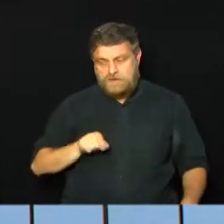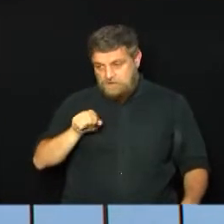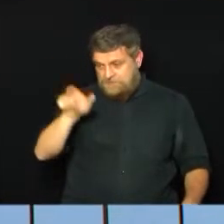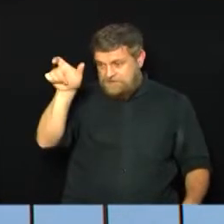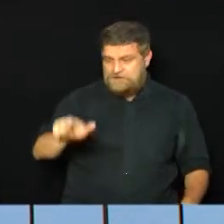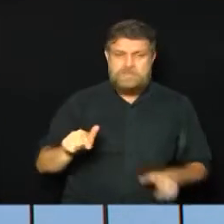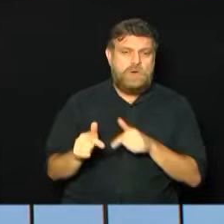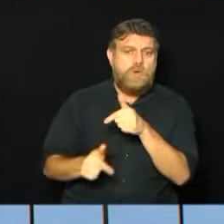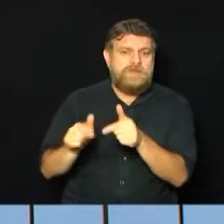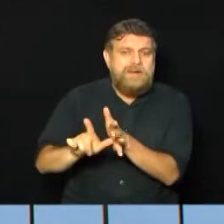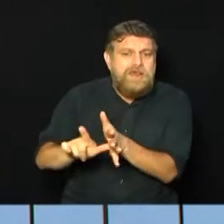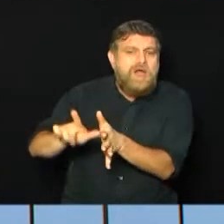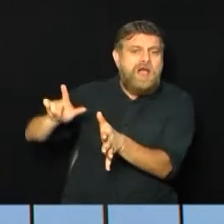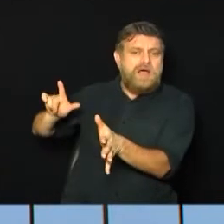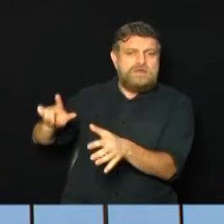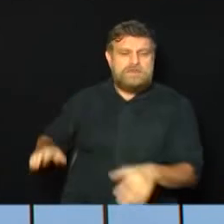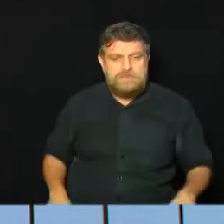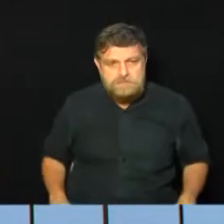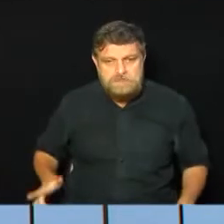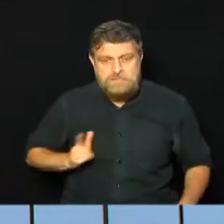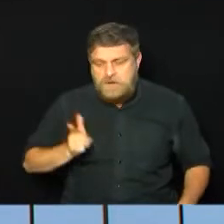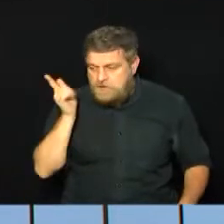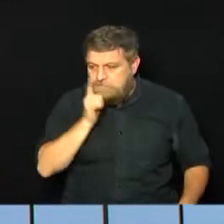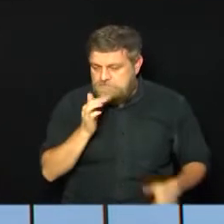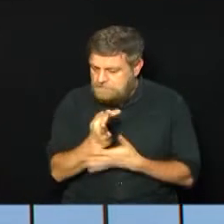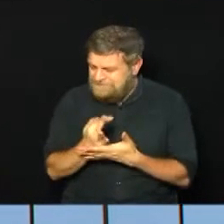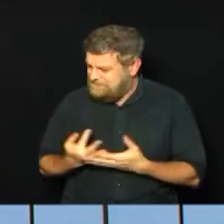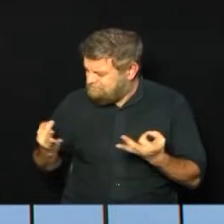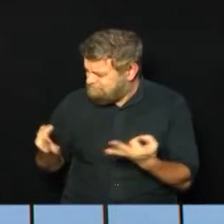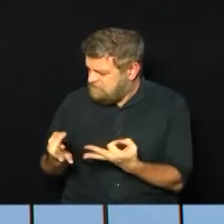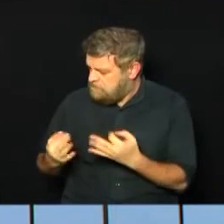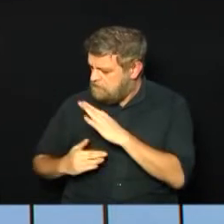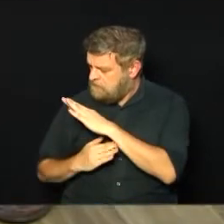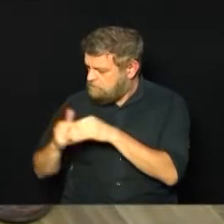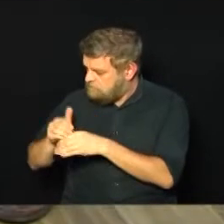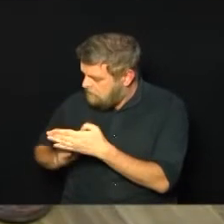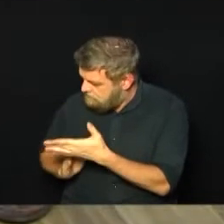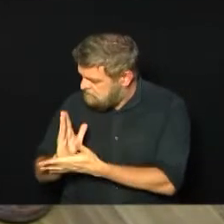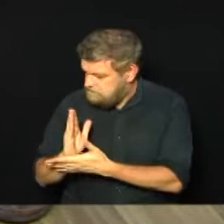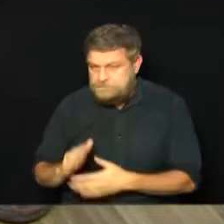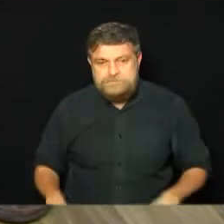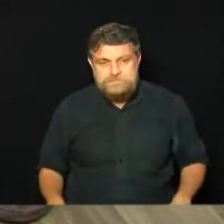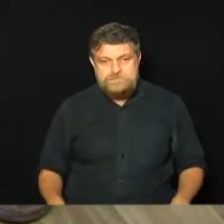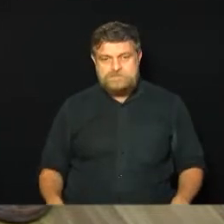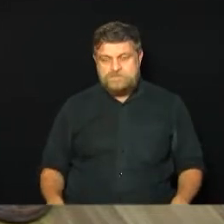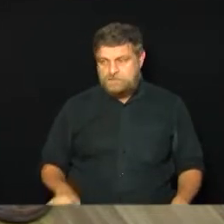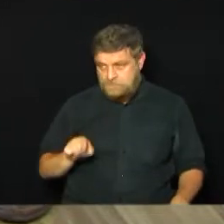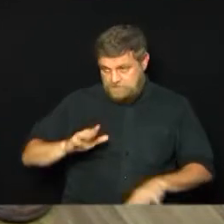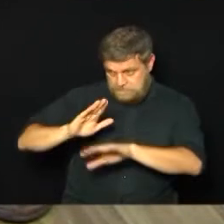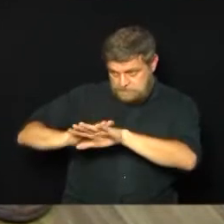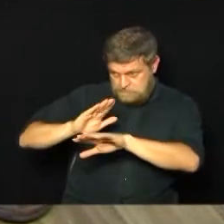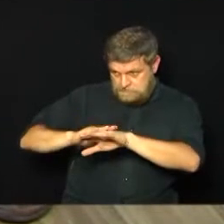esse trabalho anterior para ele chegar bem formatado aqui na casa. Gaspar, a gente falou aí de alguns trabalhos realizados pelo